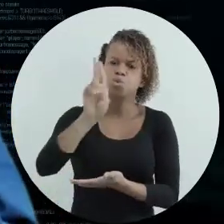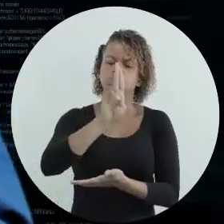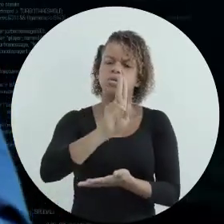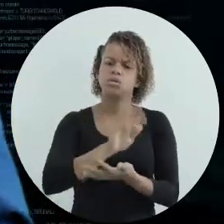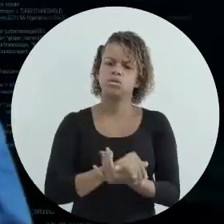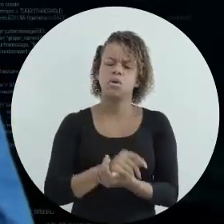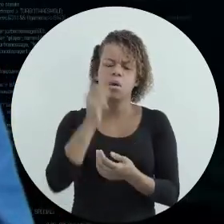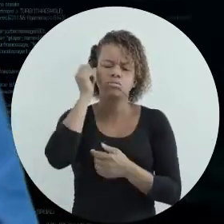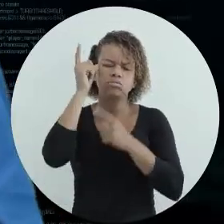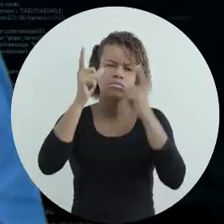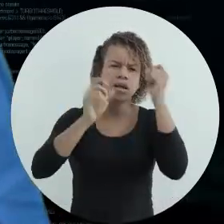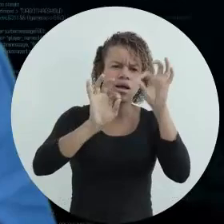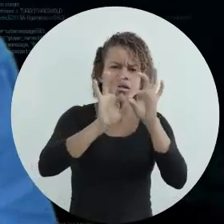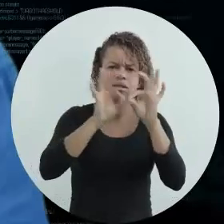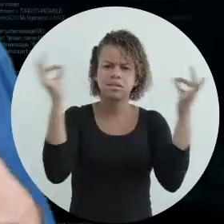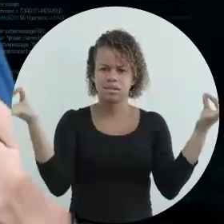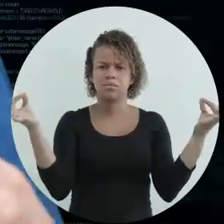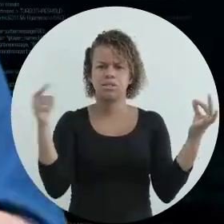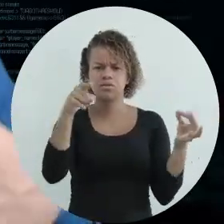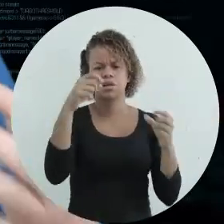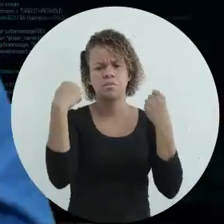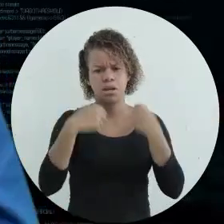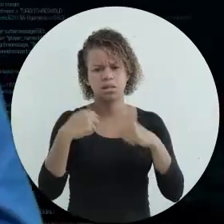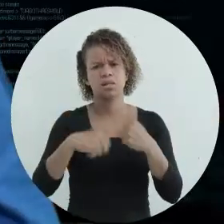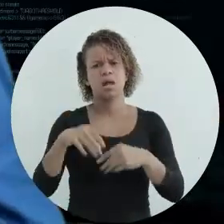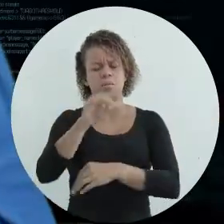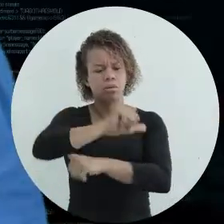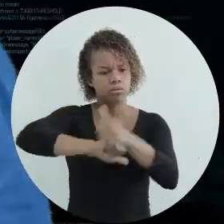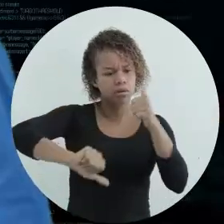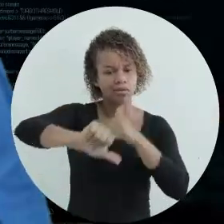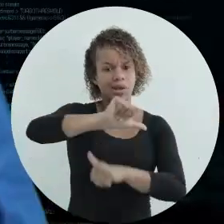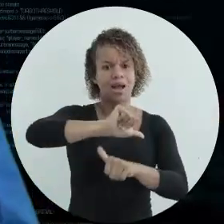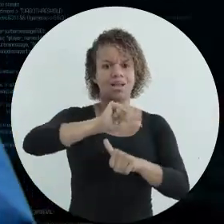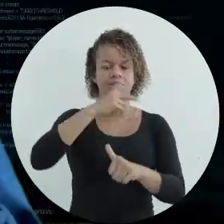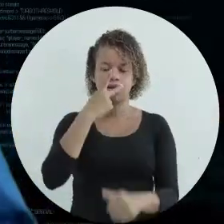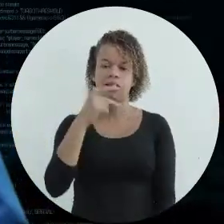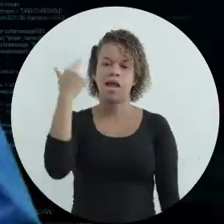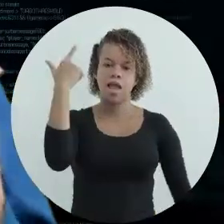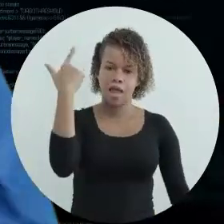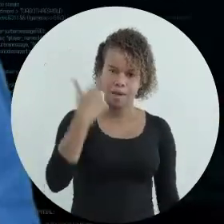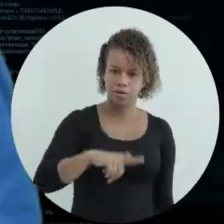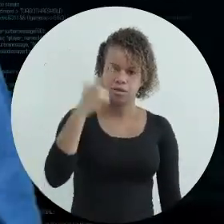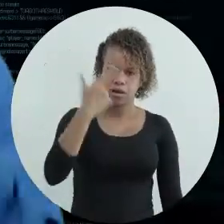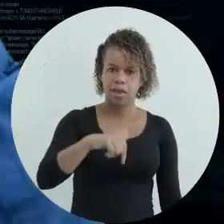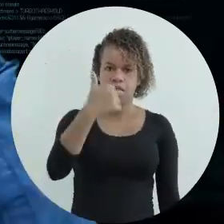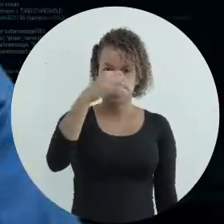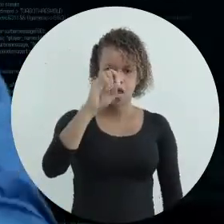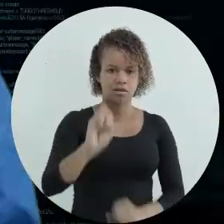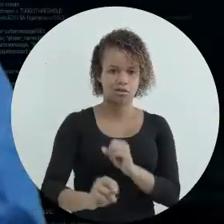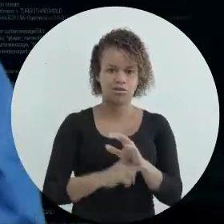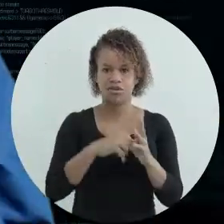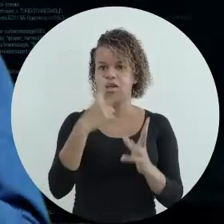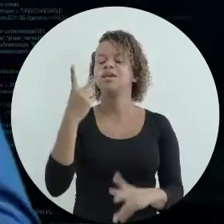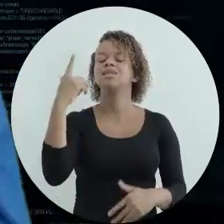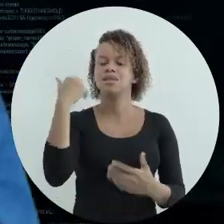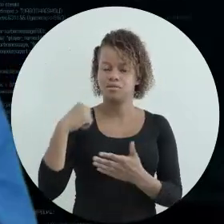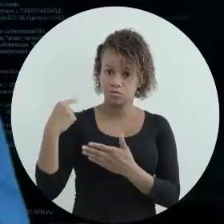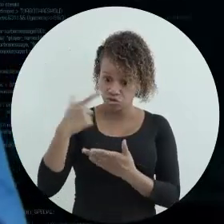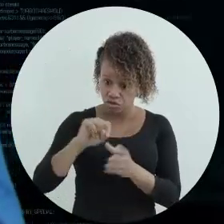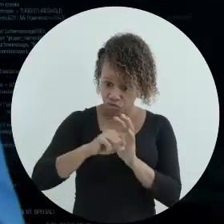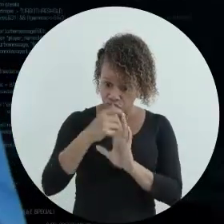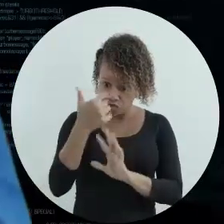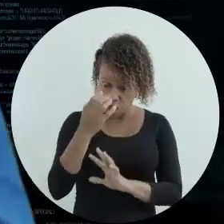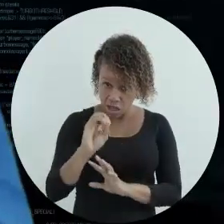simples que você precisa codificar. Se você tiver que repetir 10 vezes, você repita 10 vezes. Essas 10 vezes vai lhe ajudar a memorizar